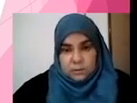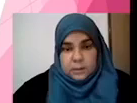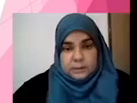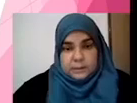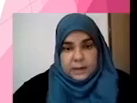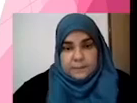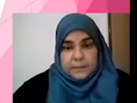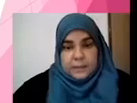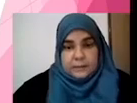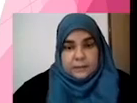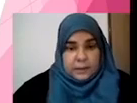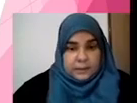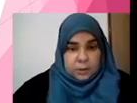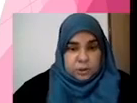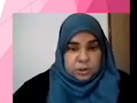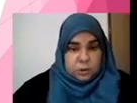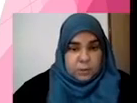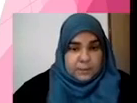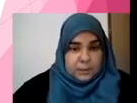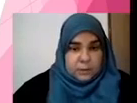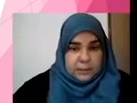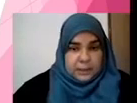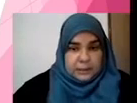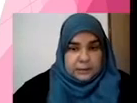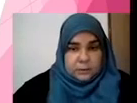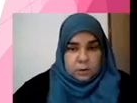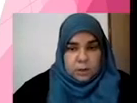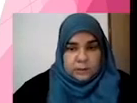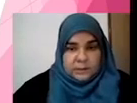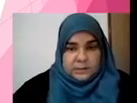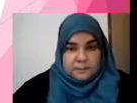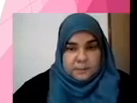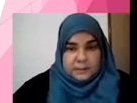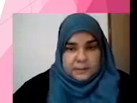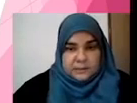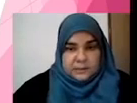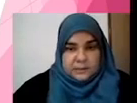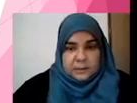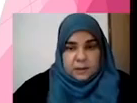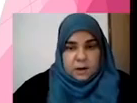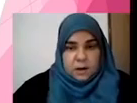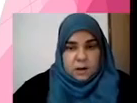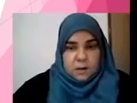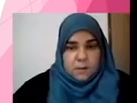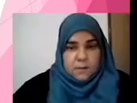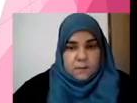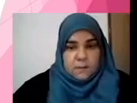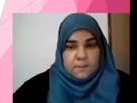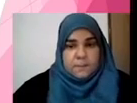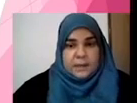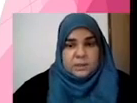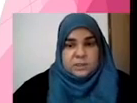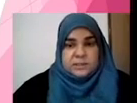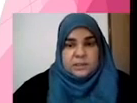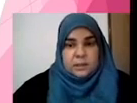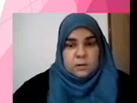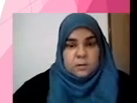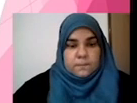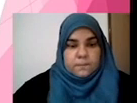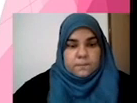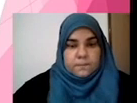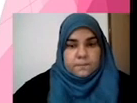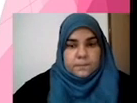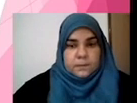5, tá? Então, aí eu descobri o quê? Que todo esse pedacinho aqui, ó, mede